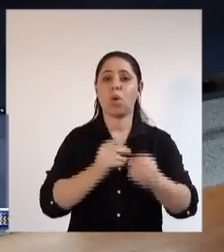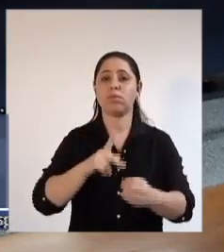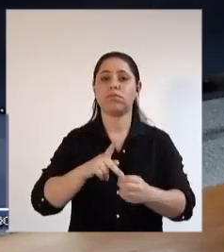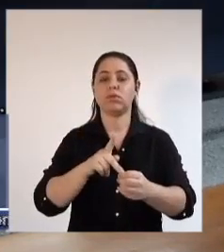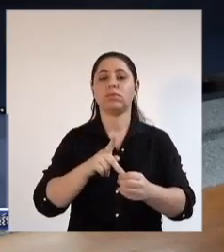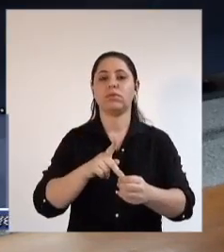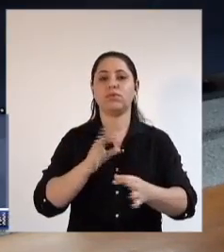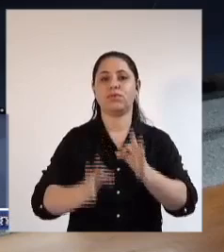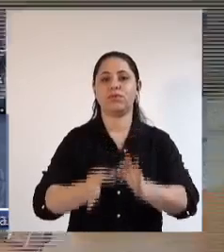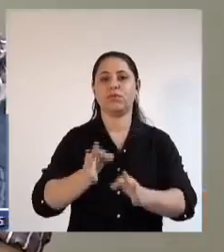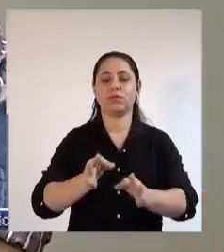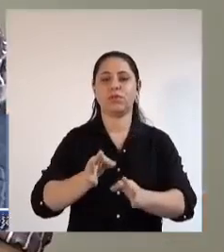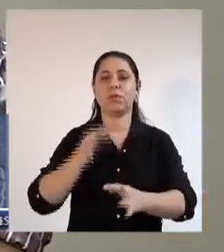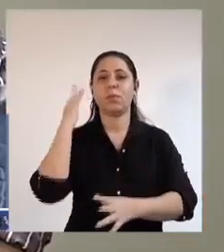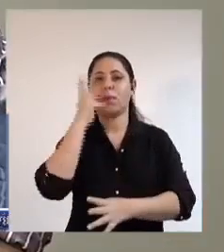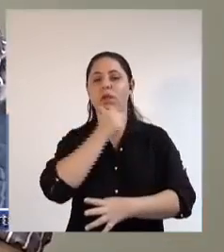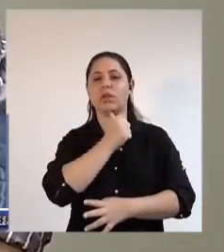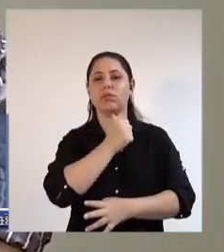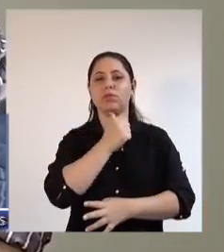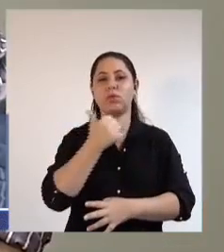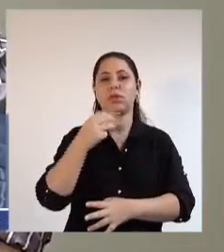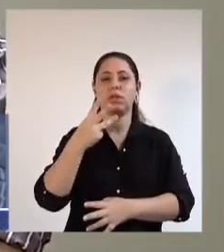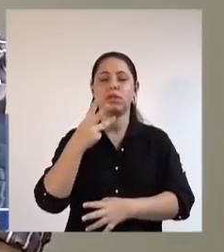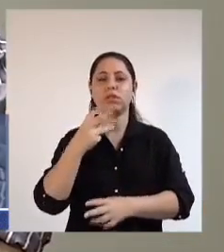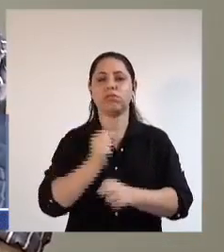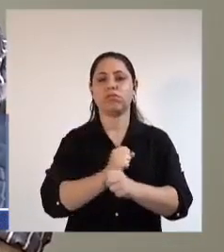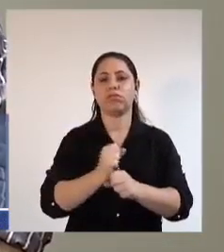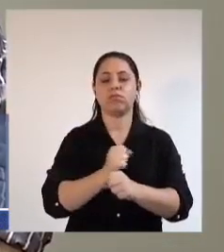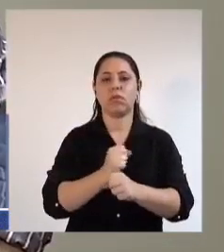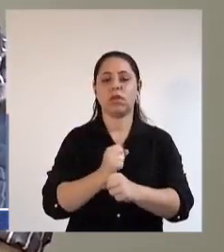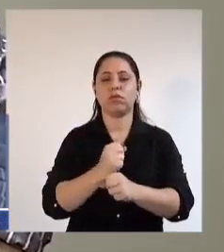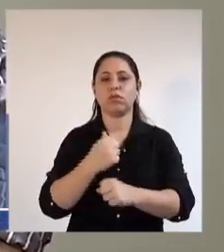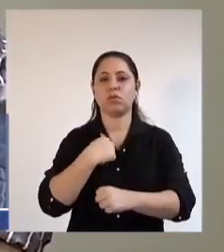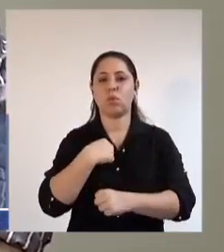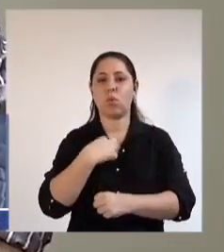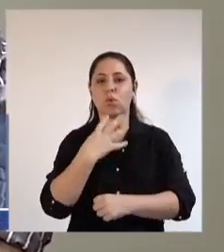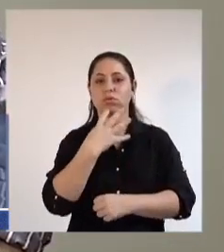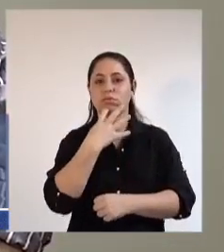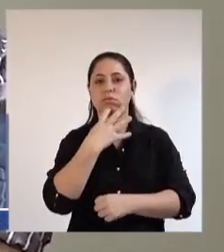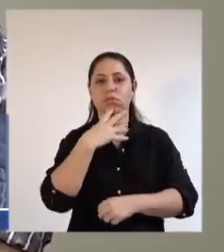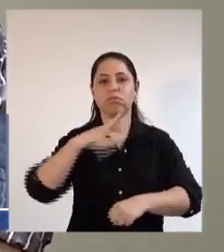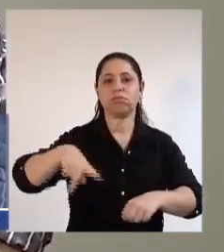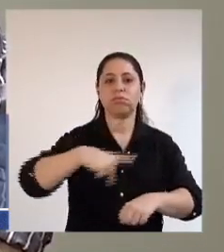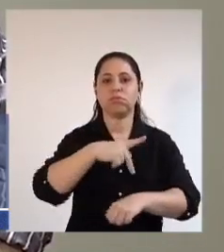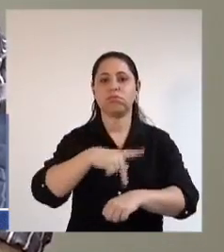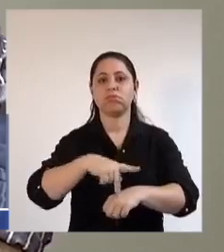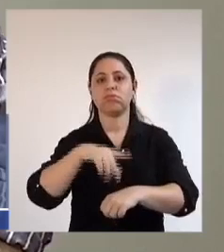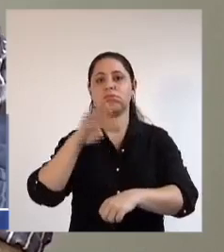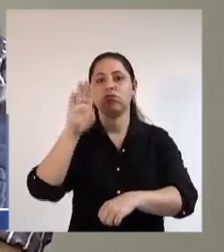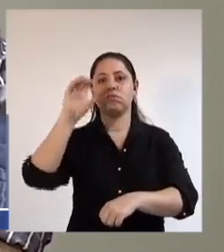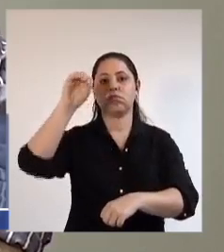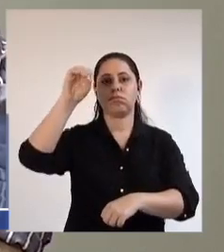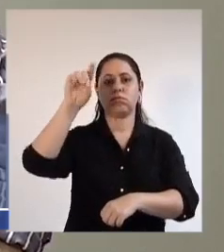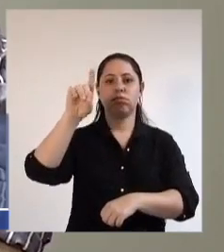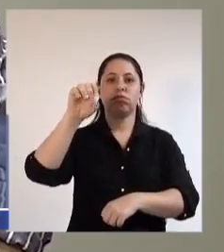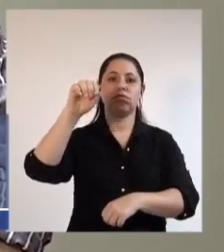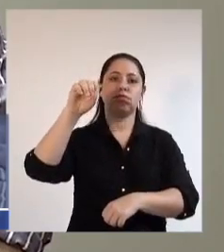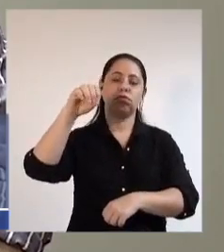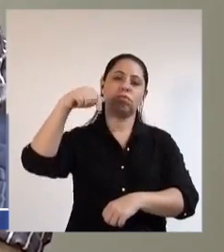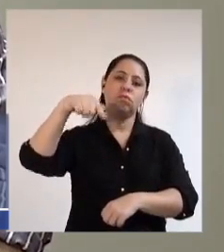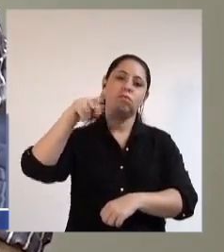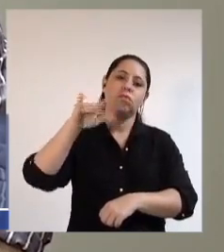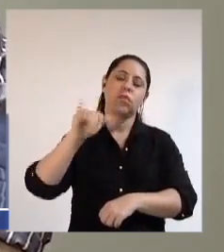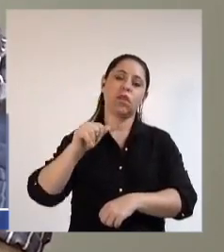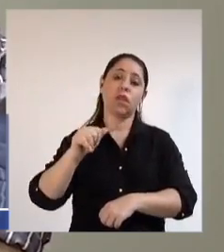bonito por 13 anos eu fui conhecer o parque da bodoquena oito anos depois porque insistir para ser levado la numa parte que estava